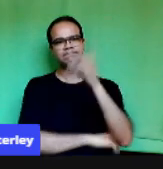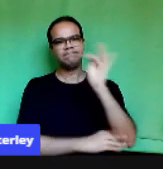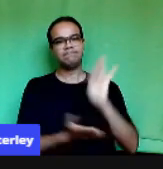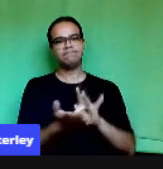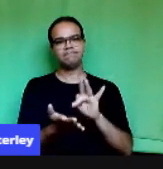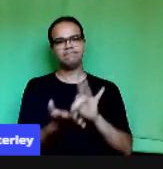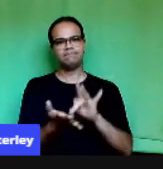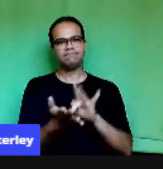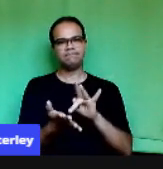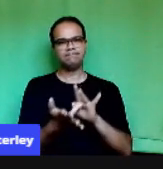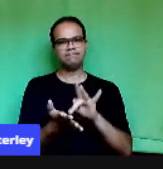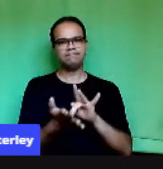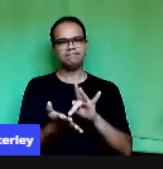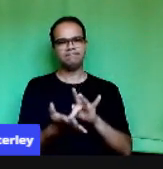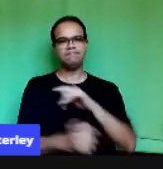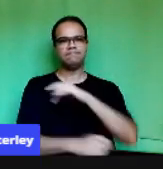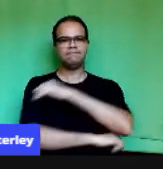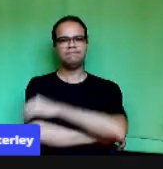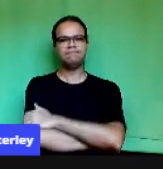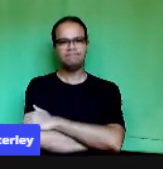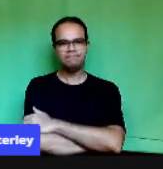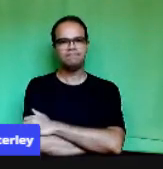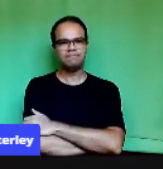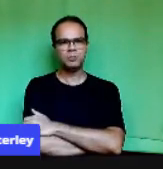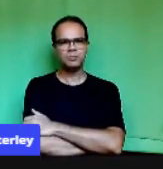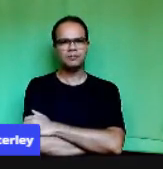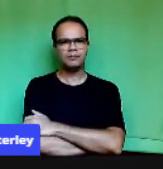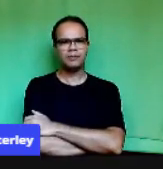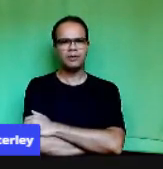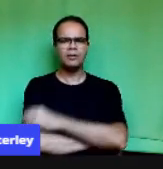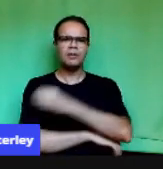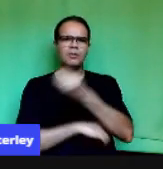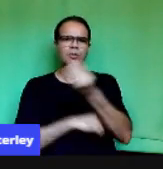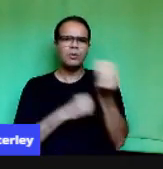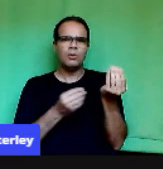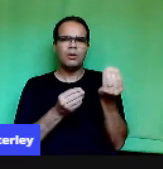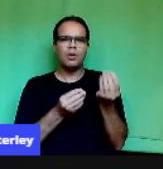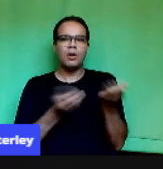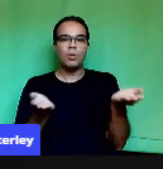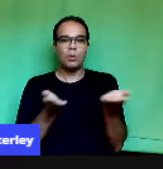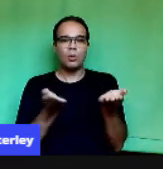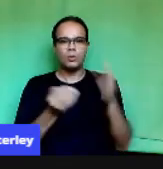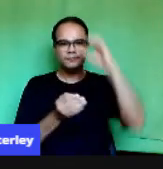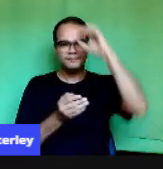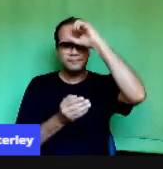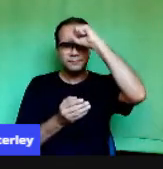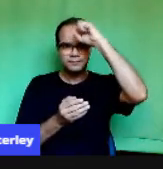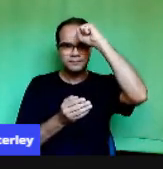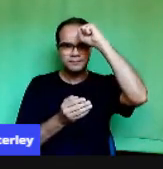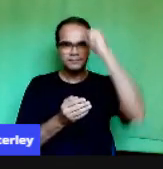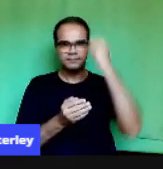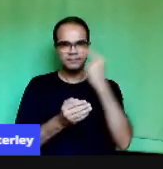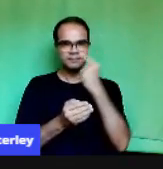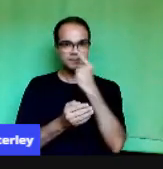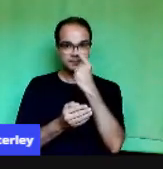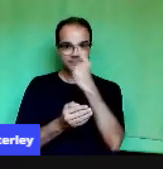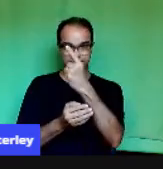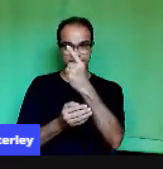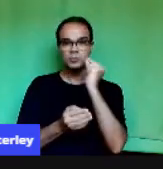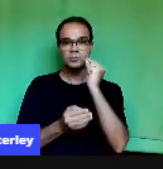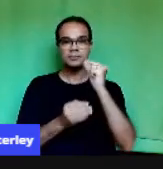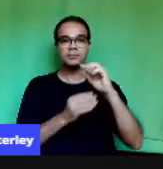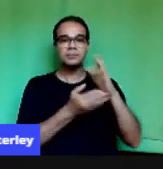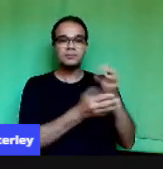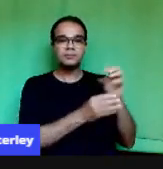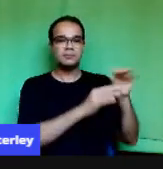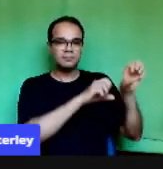a educação do campo e o trabalho remoto. Então, o primeiro item que nós vamos discutir, eu gostaria que você frisasse, é a